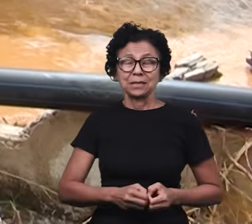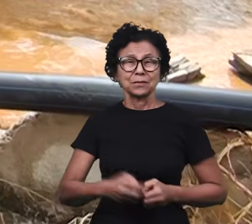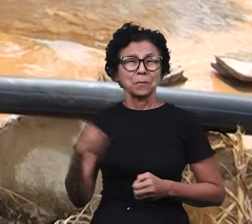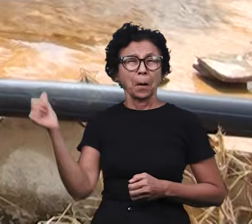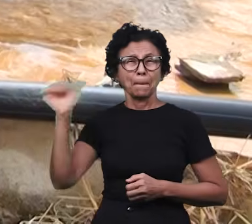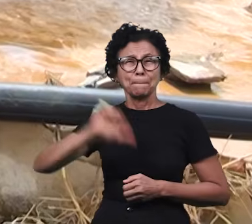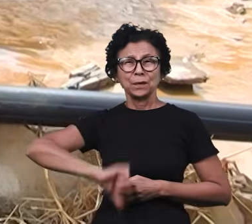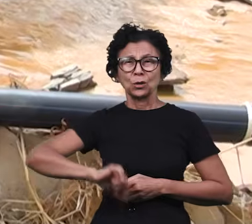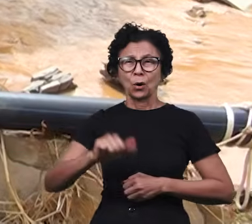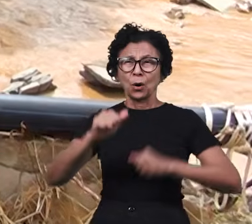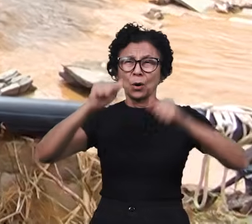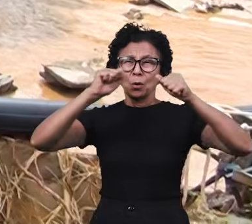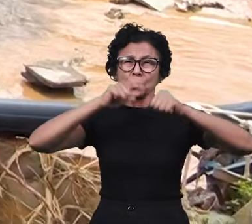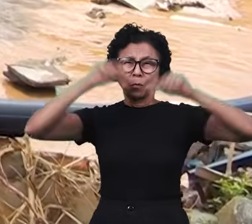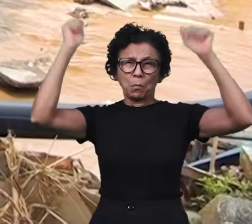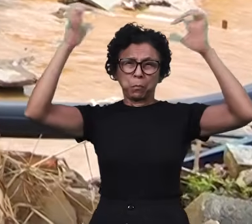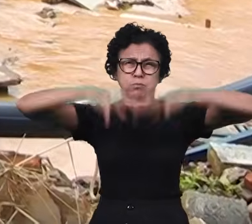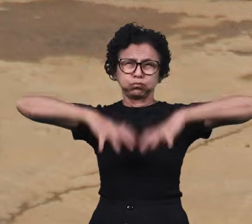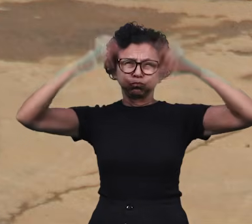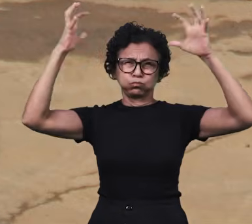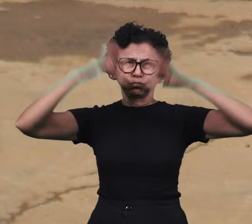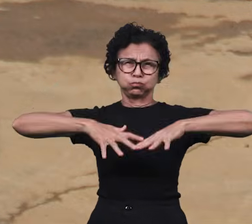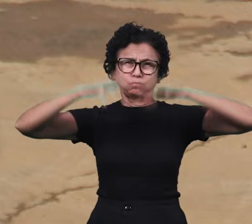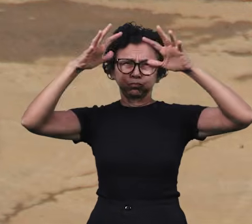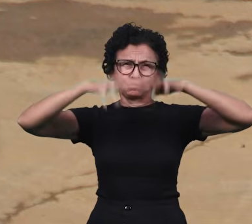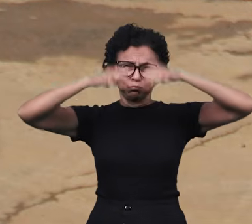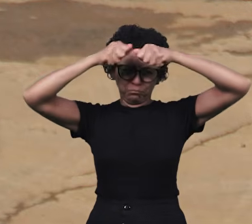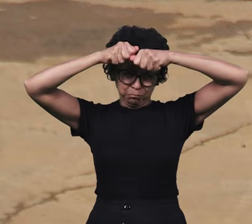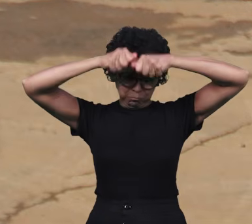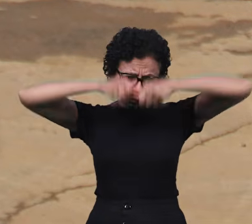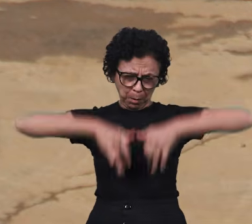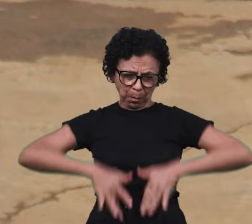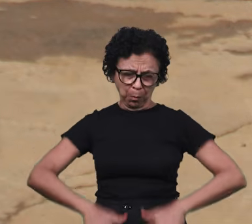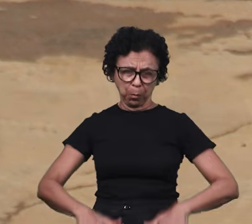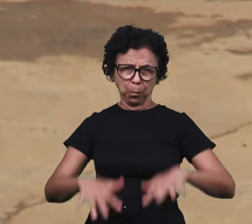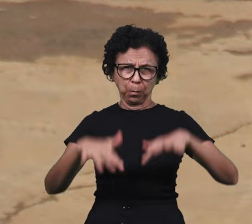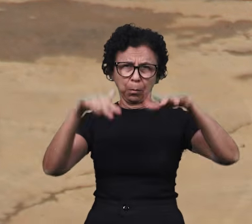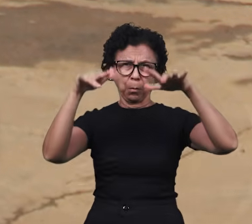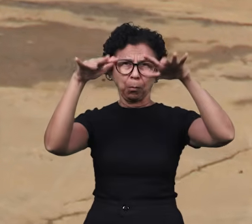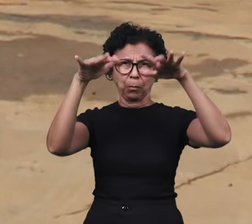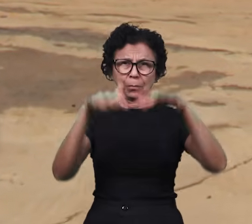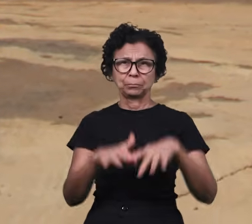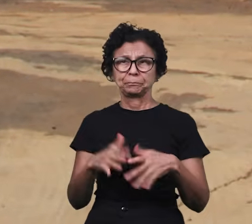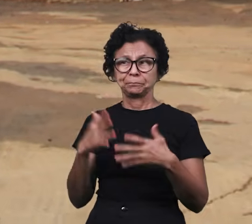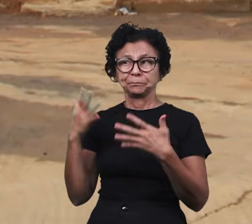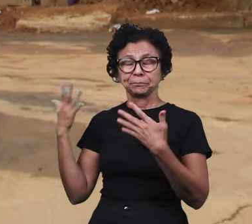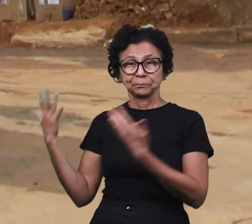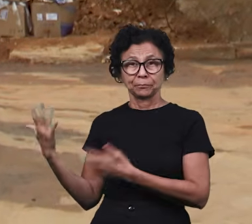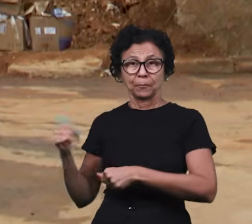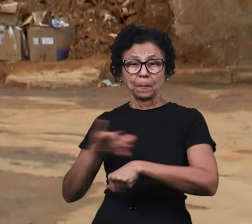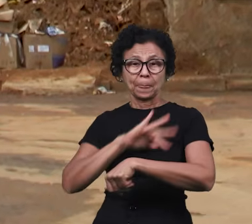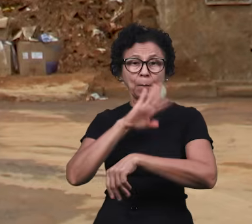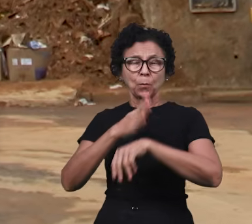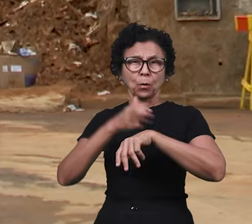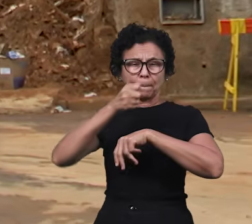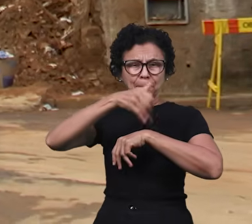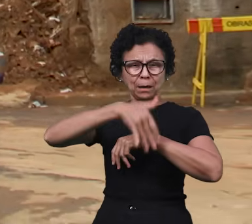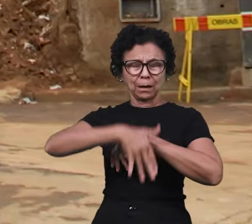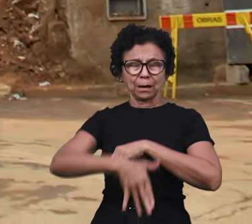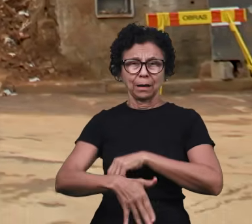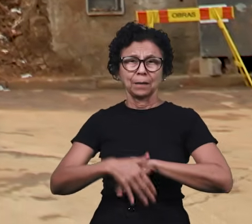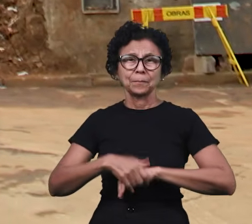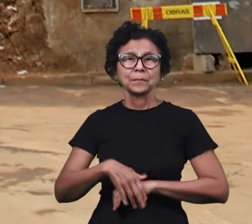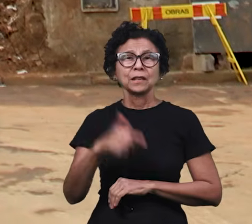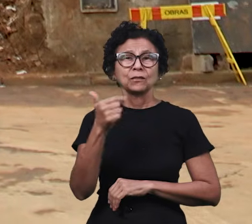foram fortemente atingidos por enchentes. Daqui atrás você vê um grande deslizamento que aconteceu,